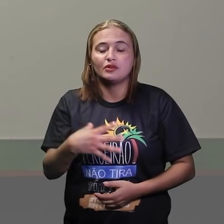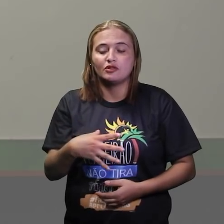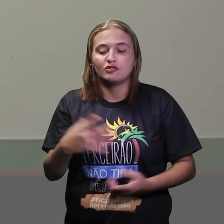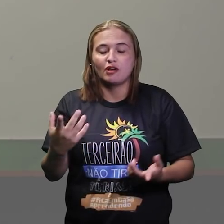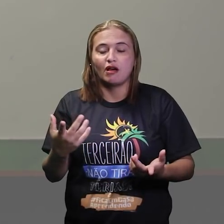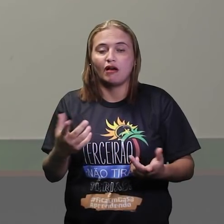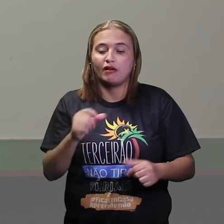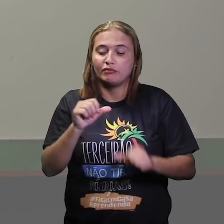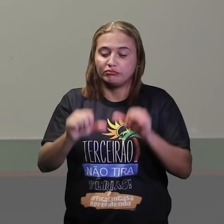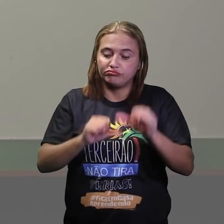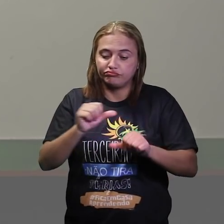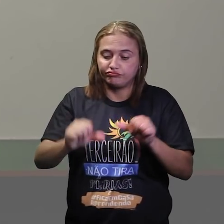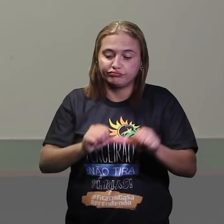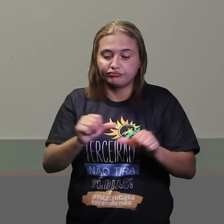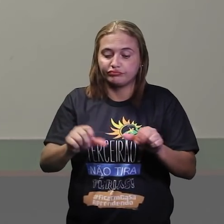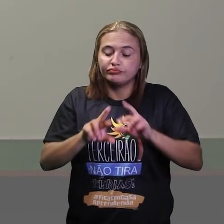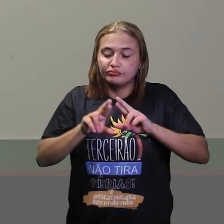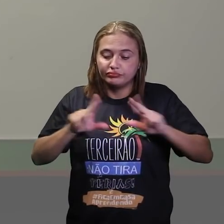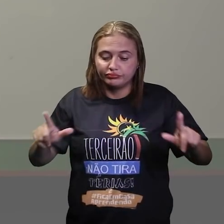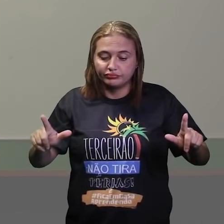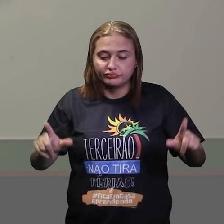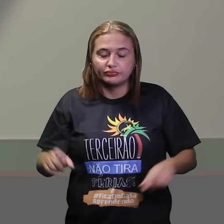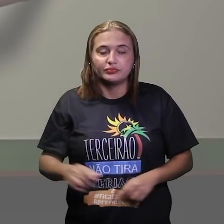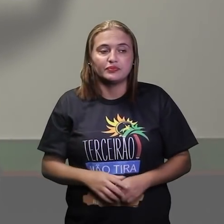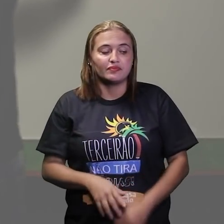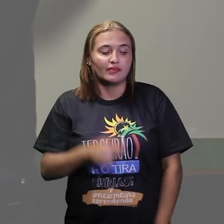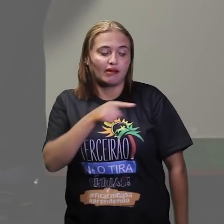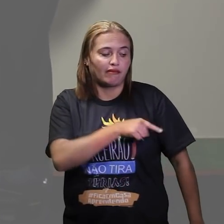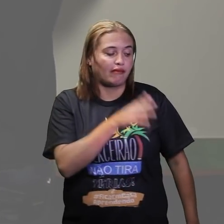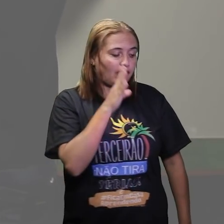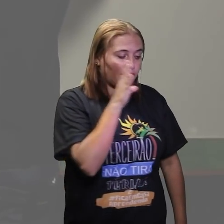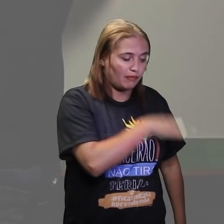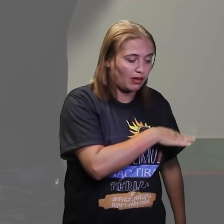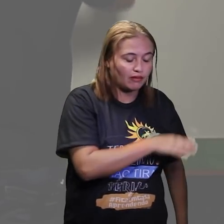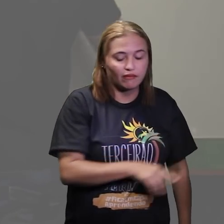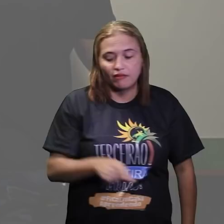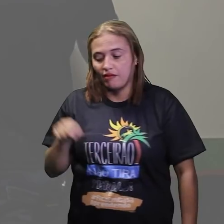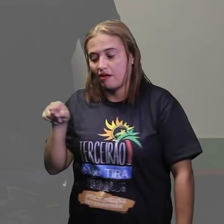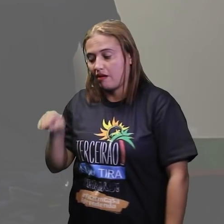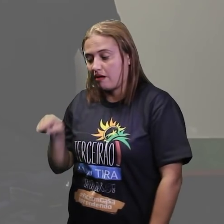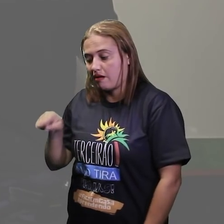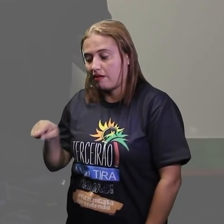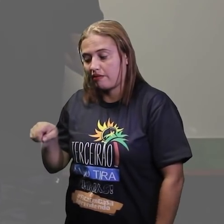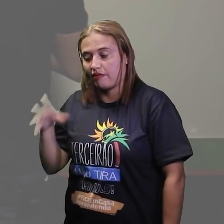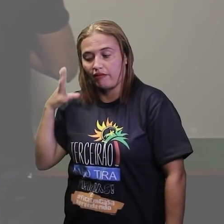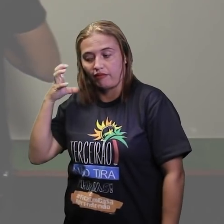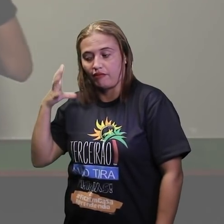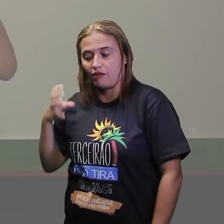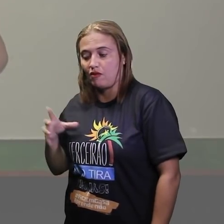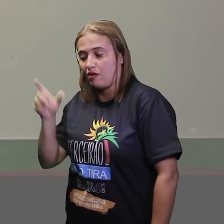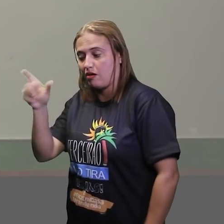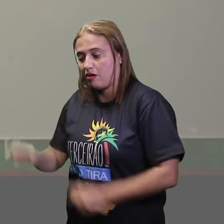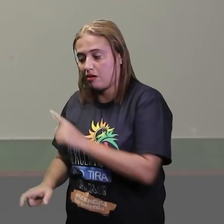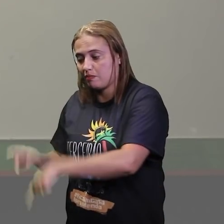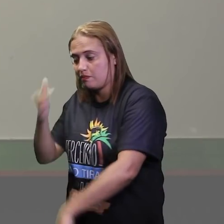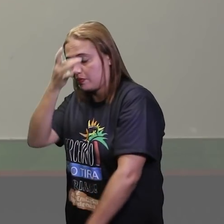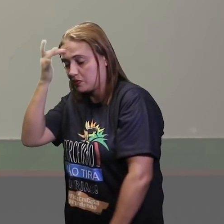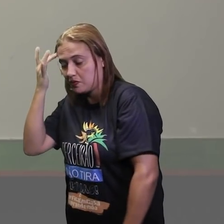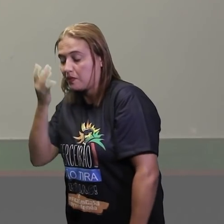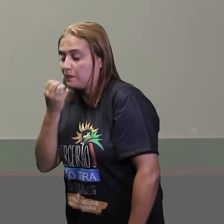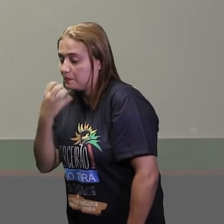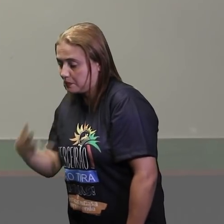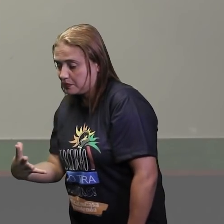aqui, ó. No estado de natureza isso aqui é mal, aqui o cabra já é bom. Ó, tá vendo? Cuidado, presta atenção